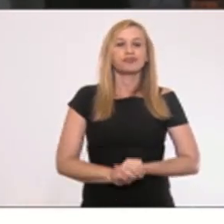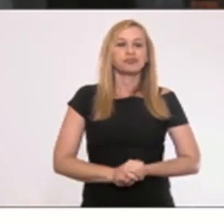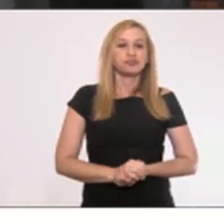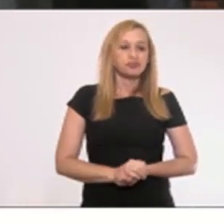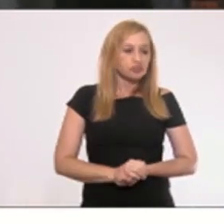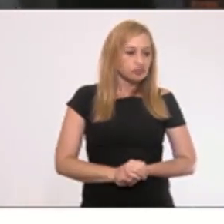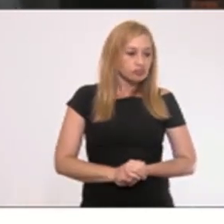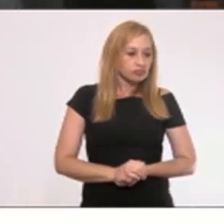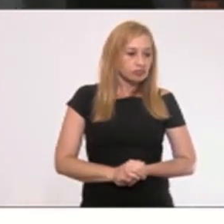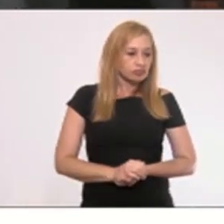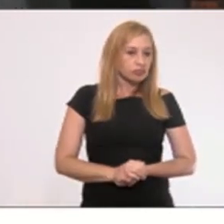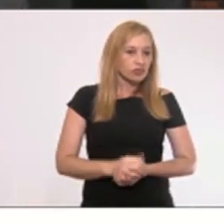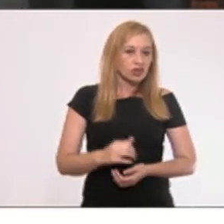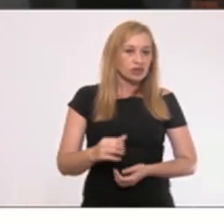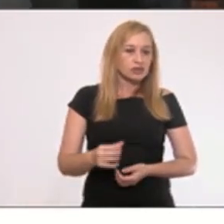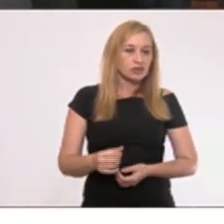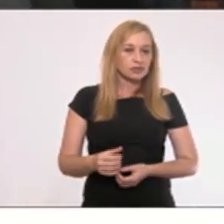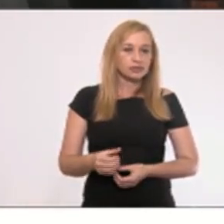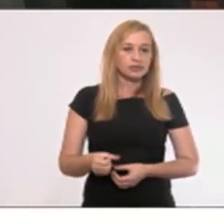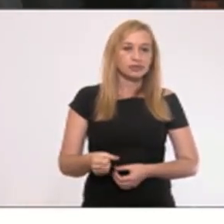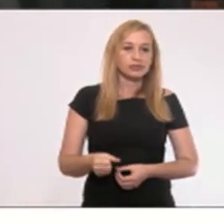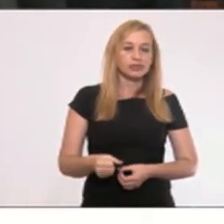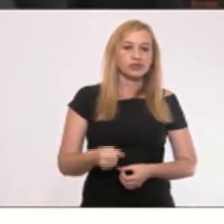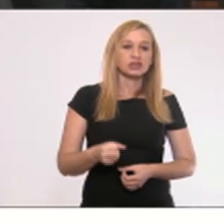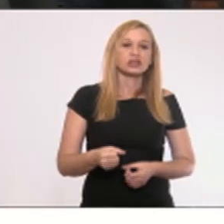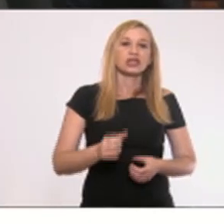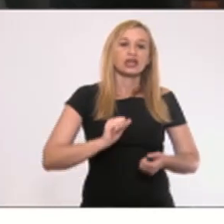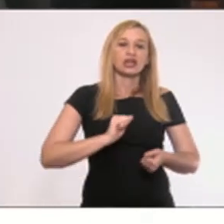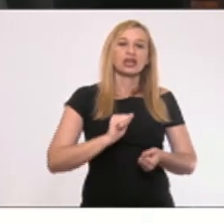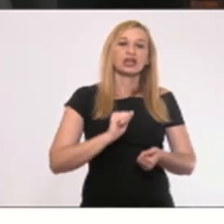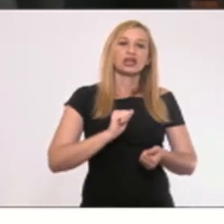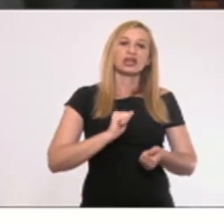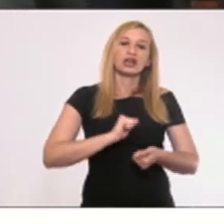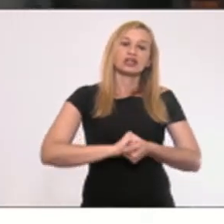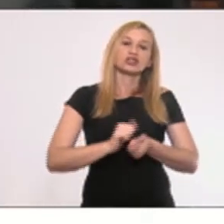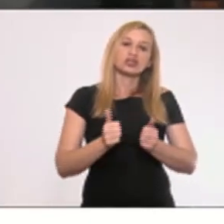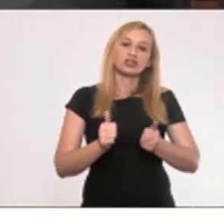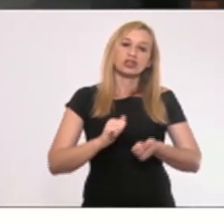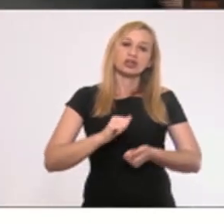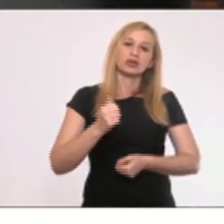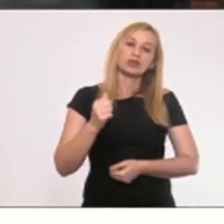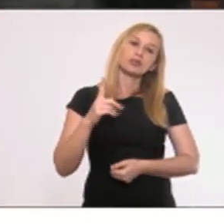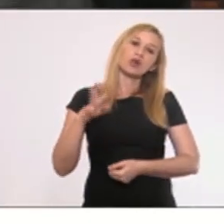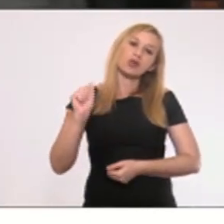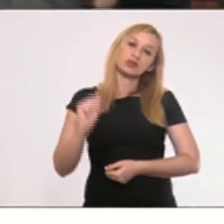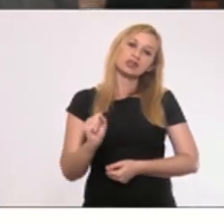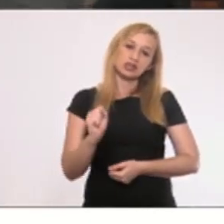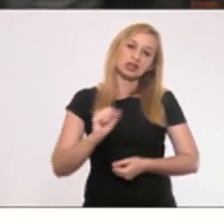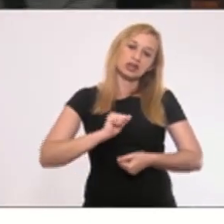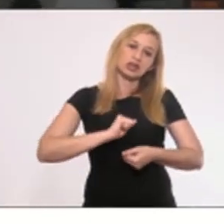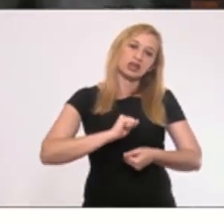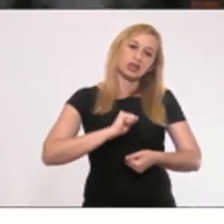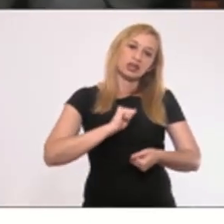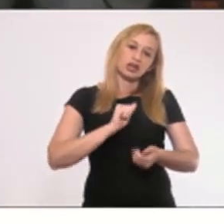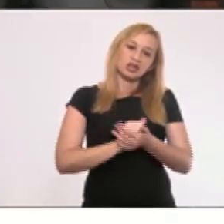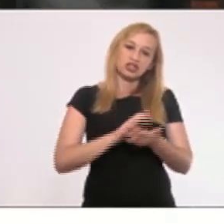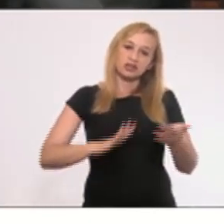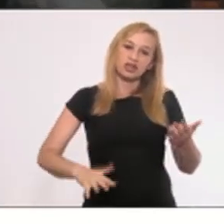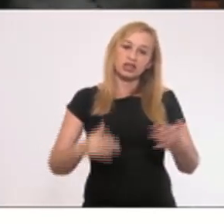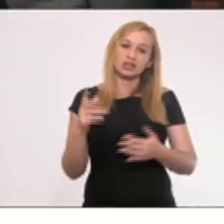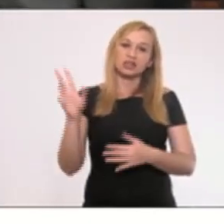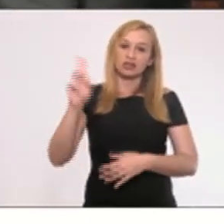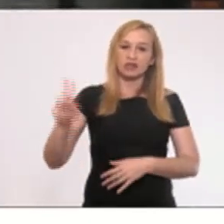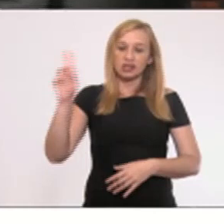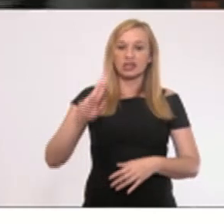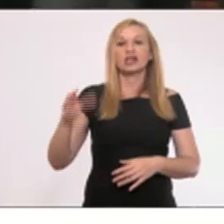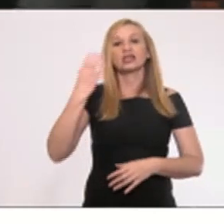acúmulos de bolsa para desenvolvimento de atividades de ensino e extensão universitária. Pendente de pareceres das comissões de Constituição, Justiça, de Educação, Ciência e Tecnologia,